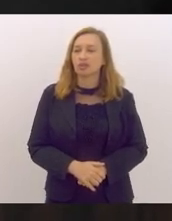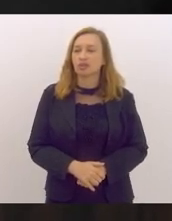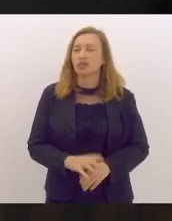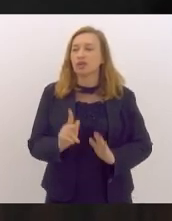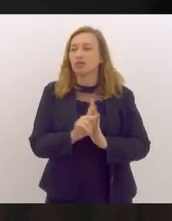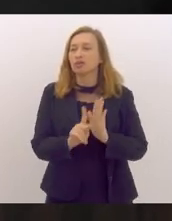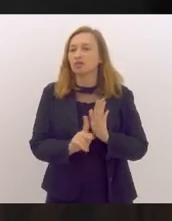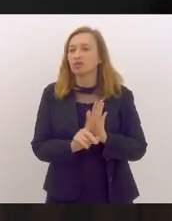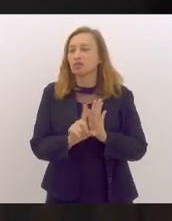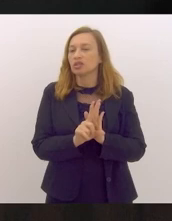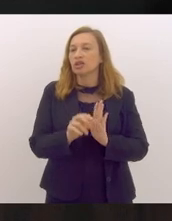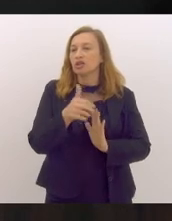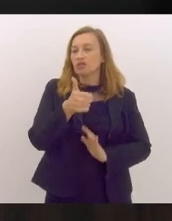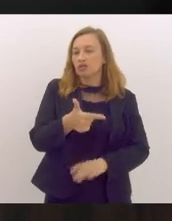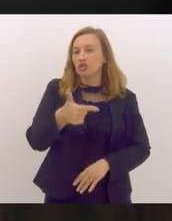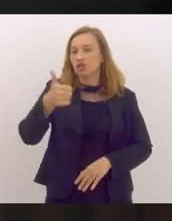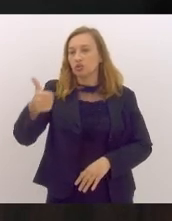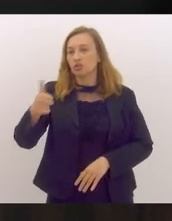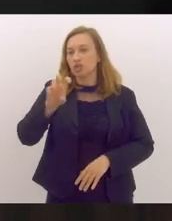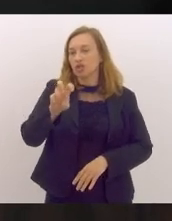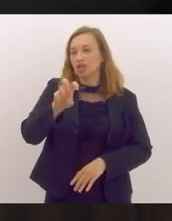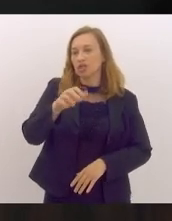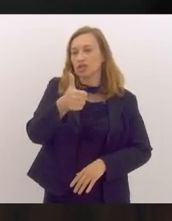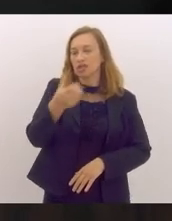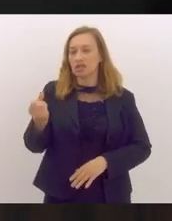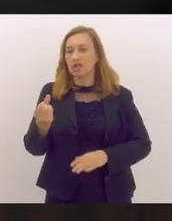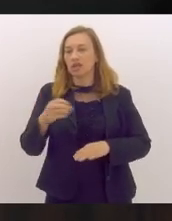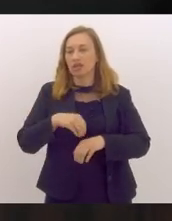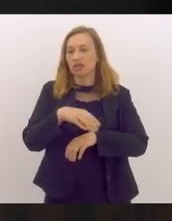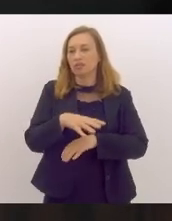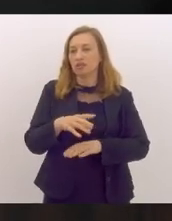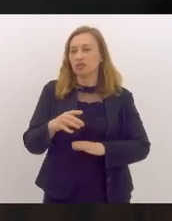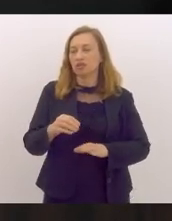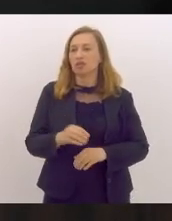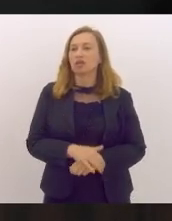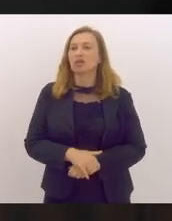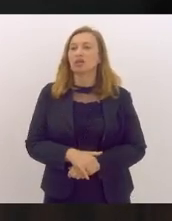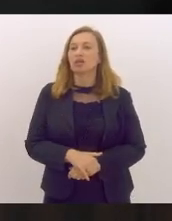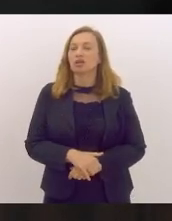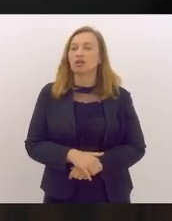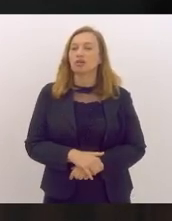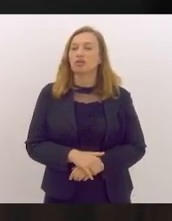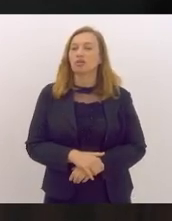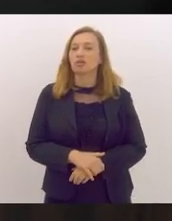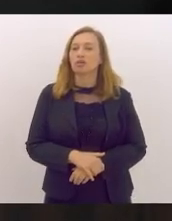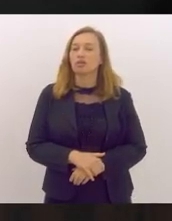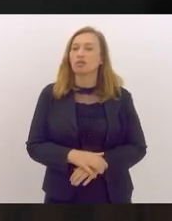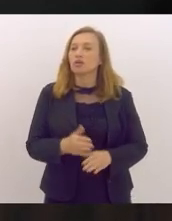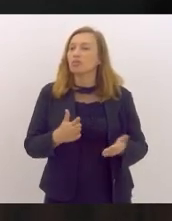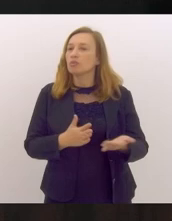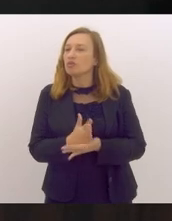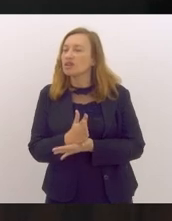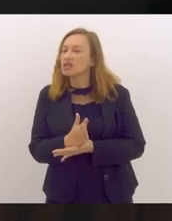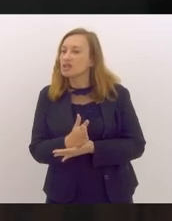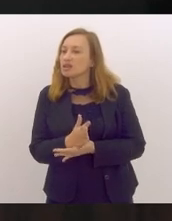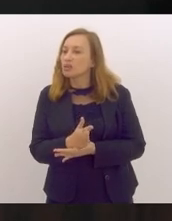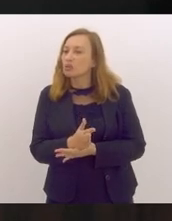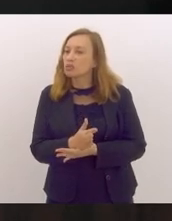Projeto de lei 2115 de 16, requerimento de destaque. Requer aprovação do requerimento,